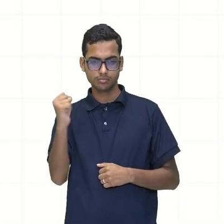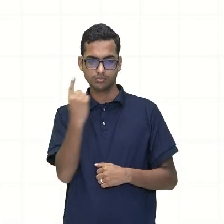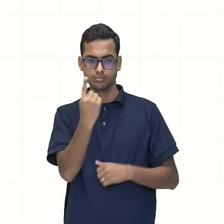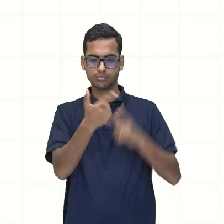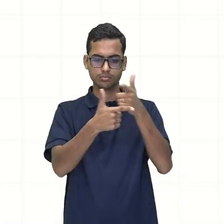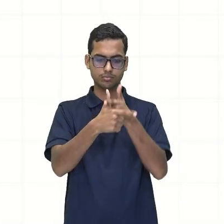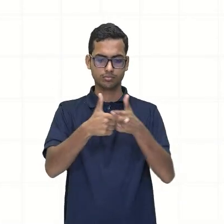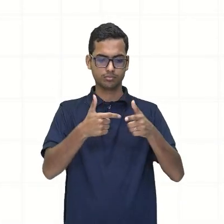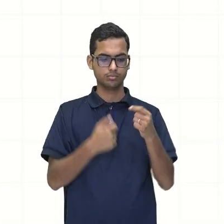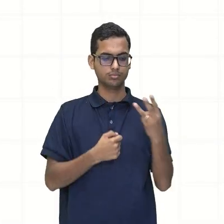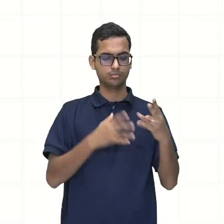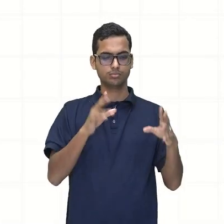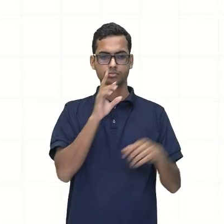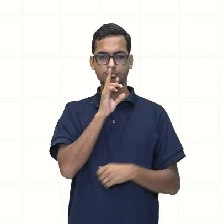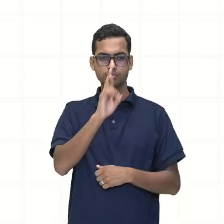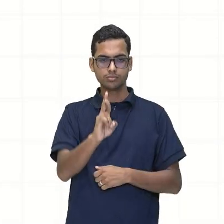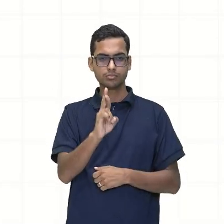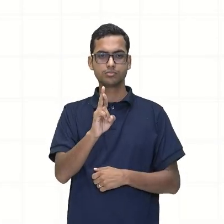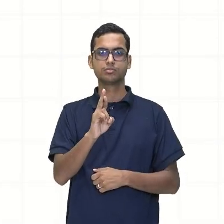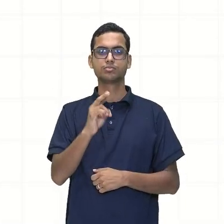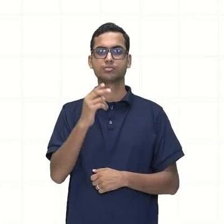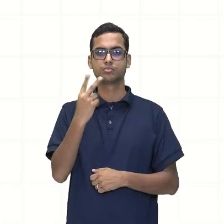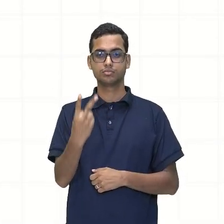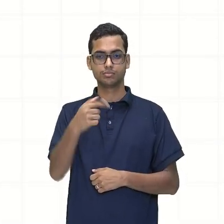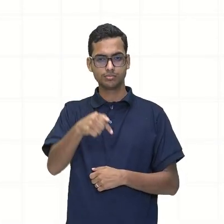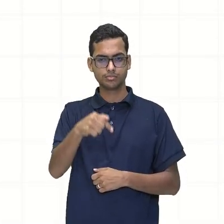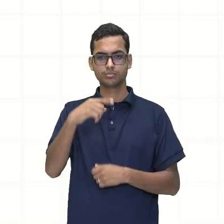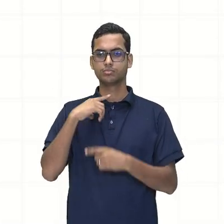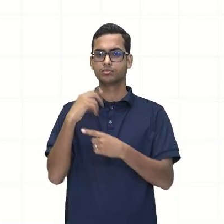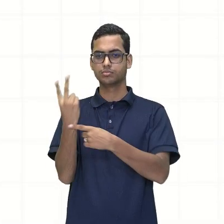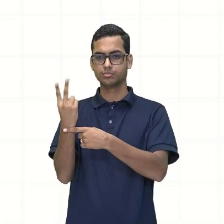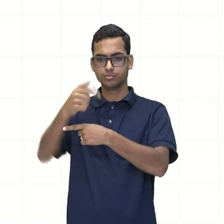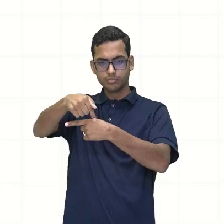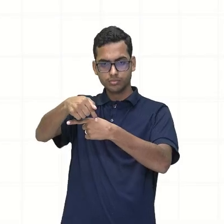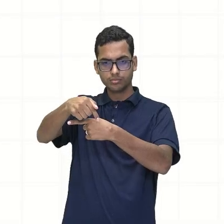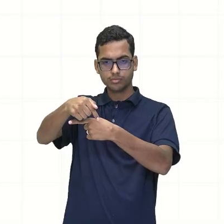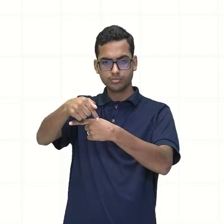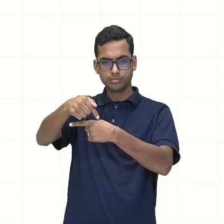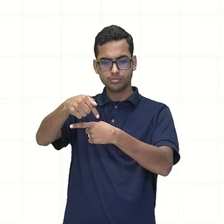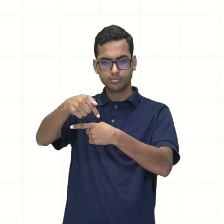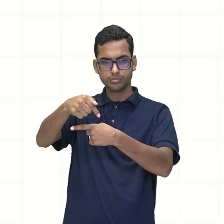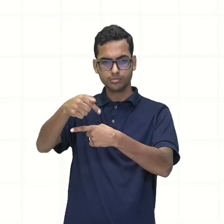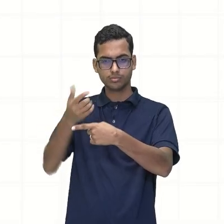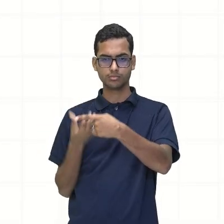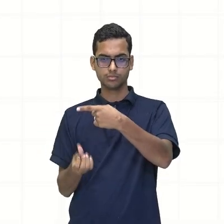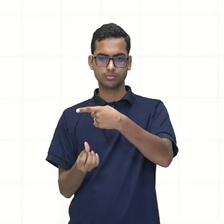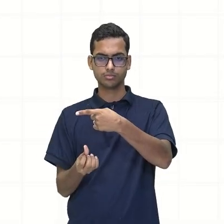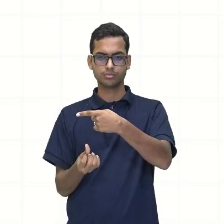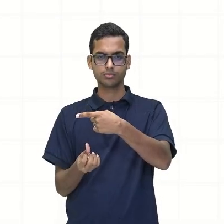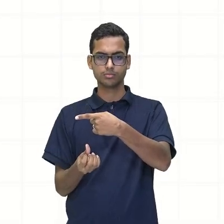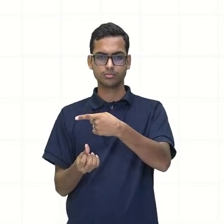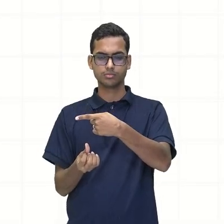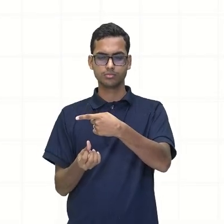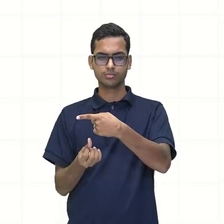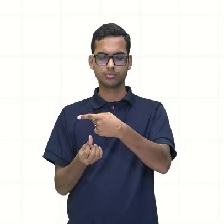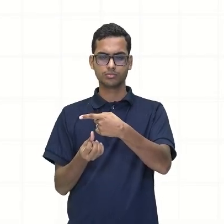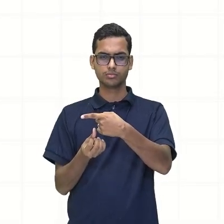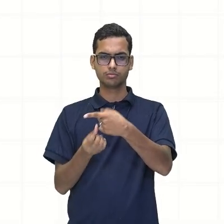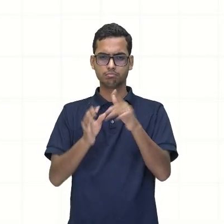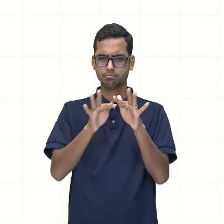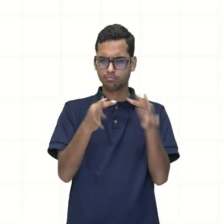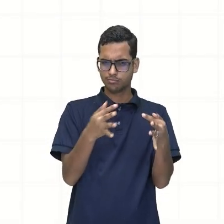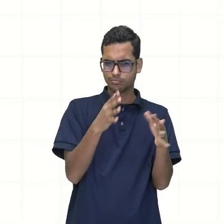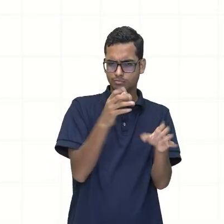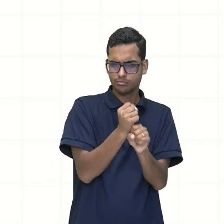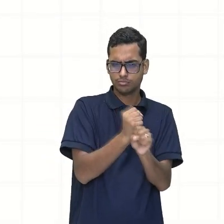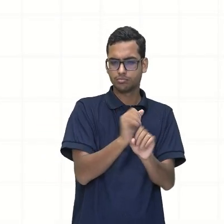é 27. Pronto, 27 sobre 6 já não é mais possível simplificar. Então,